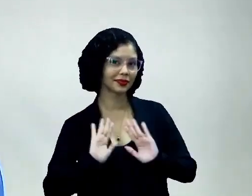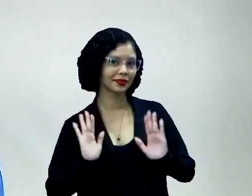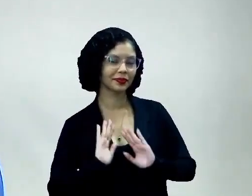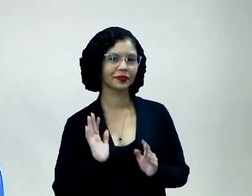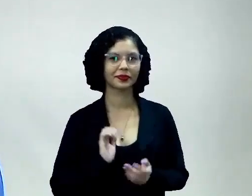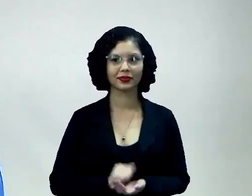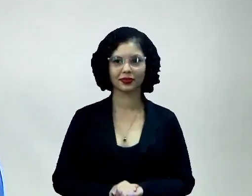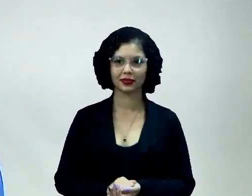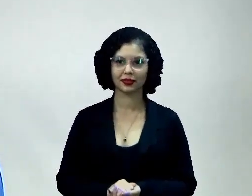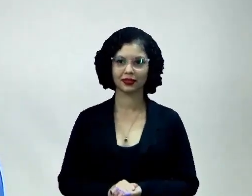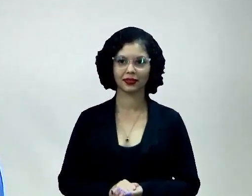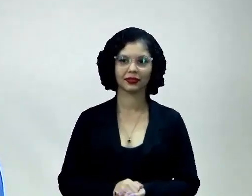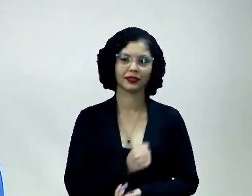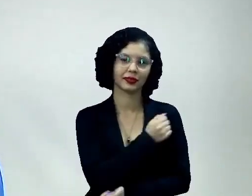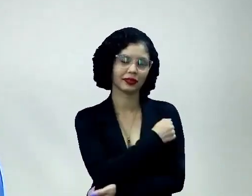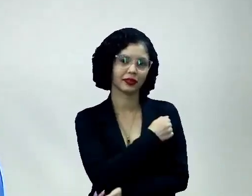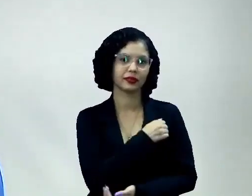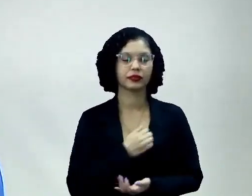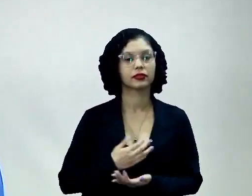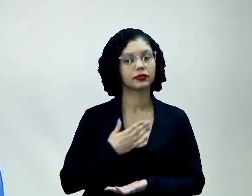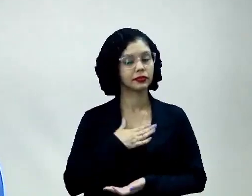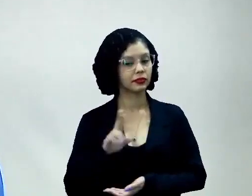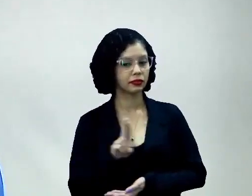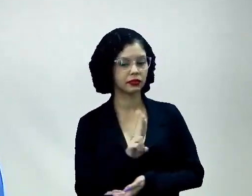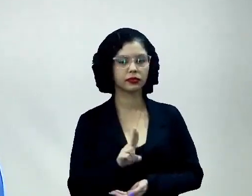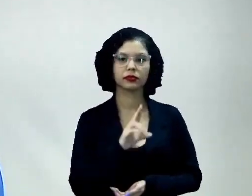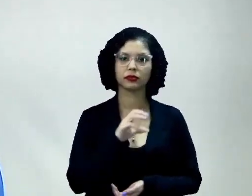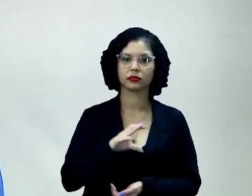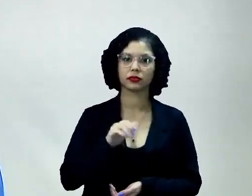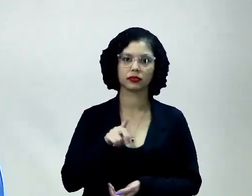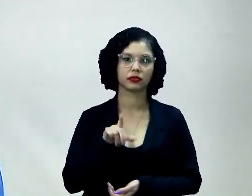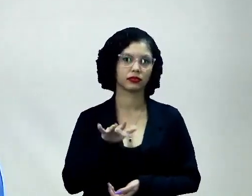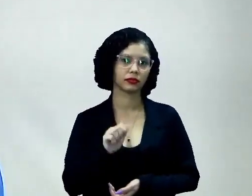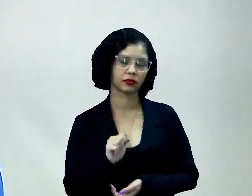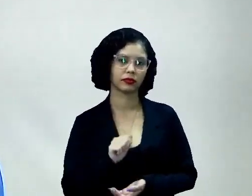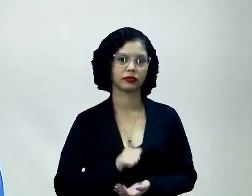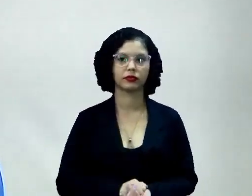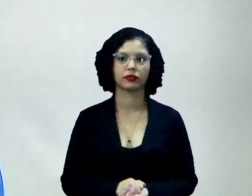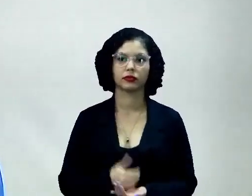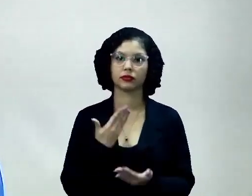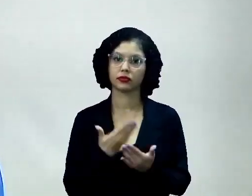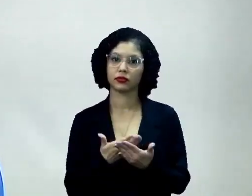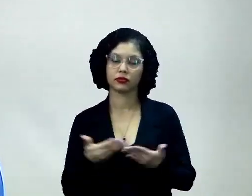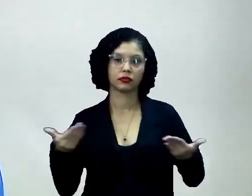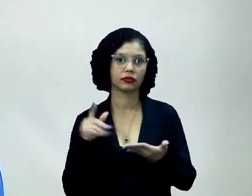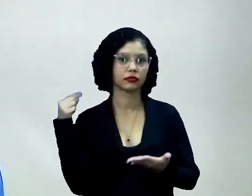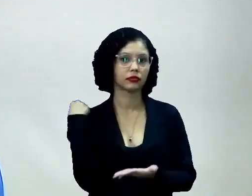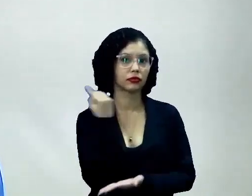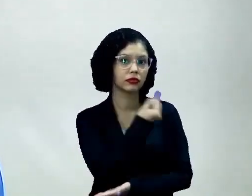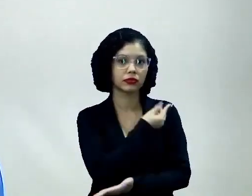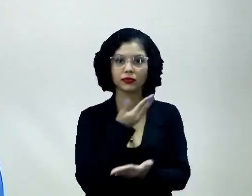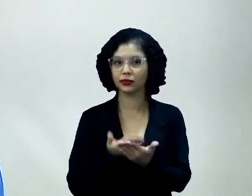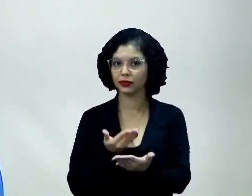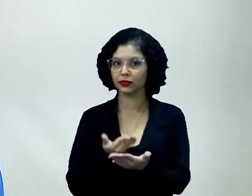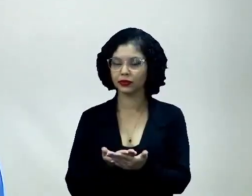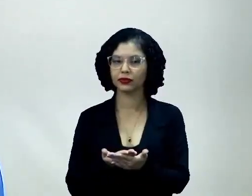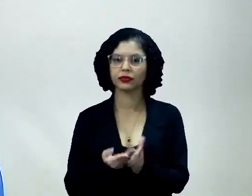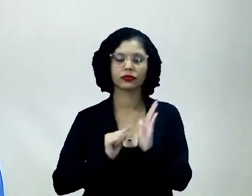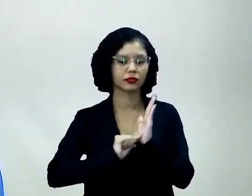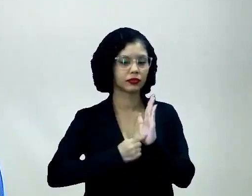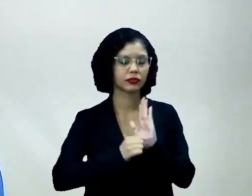Hello students, olá alunos, my name is Camila, meu nome é Camila e na aula de hoje nós iremos estudar